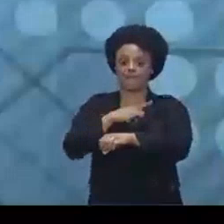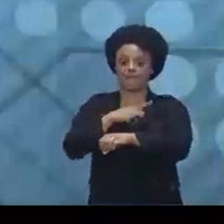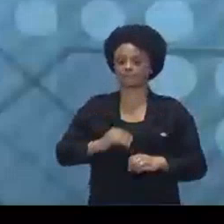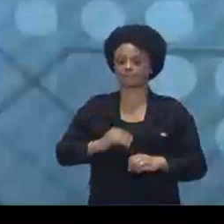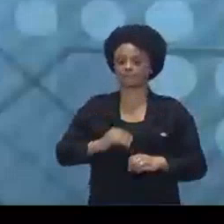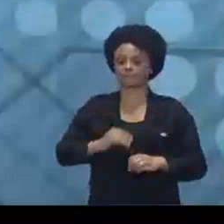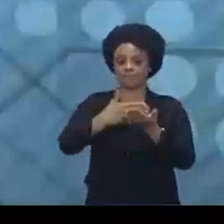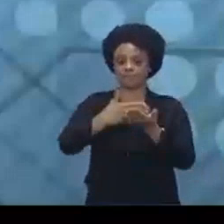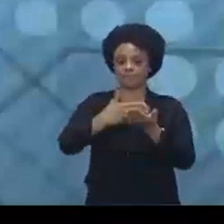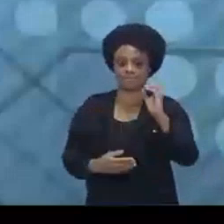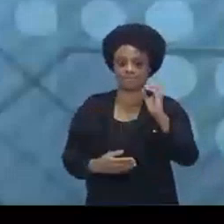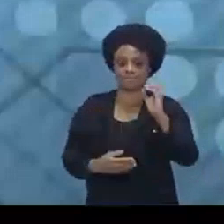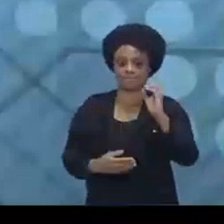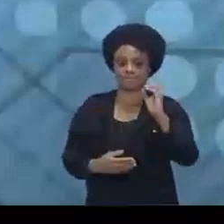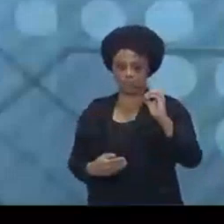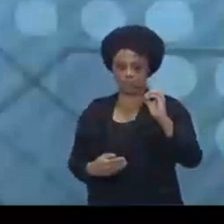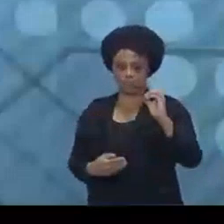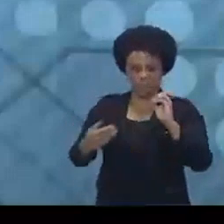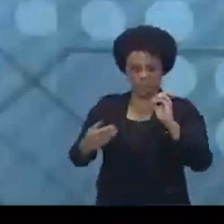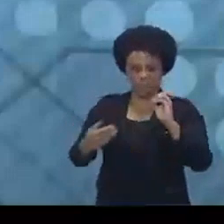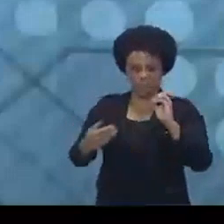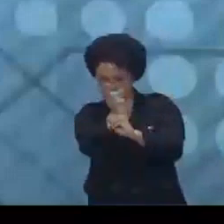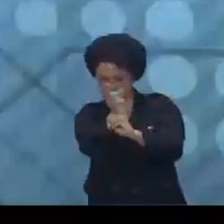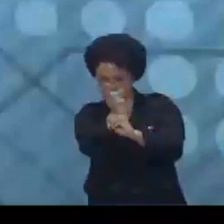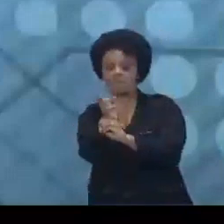conseguir compreender muito bem que o movimento uniforme,